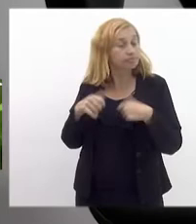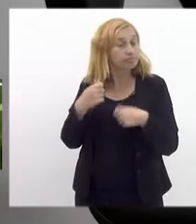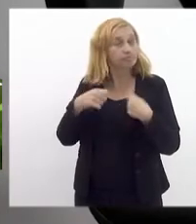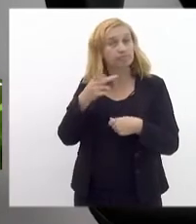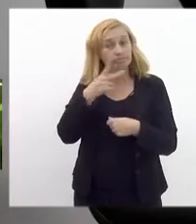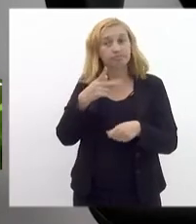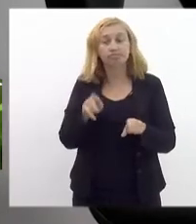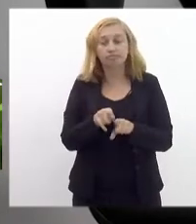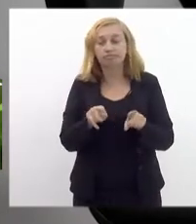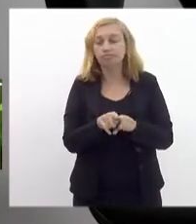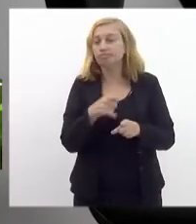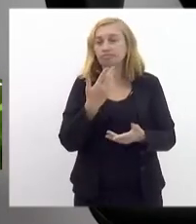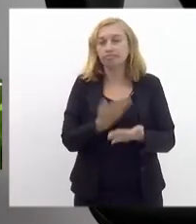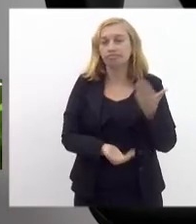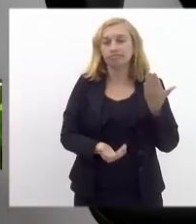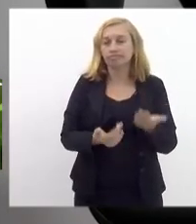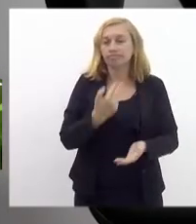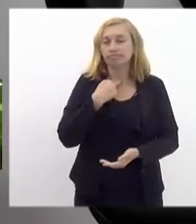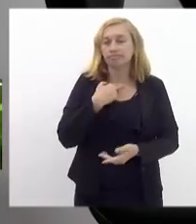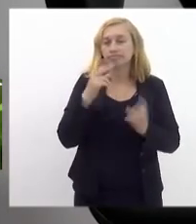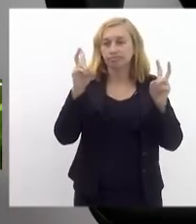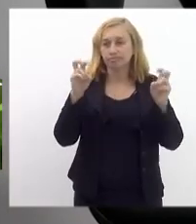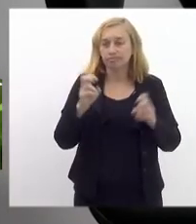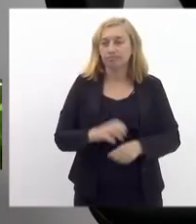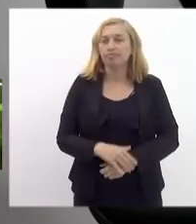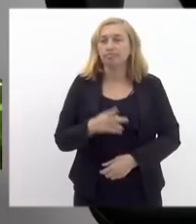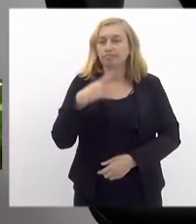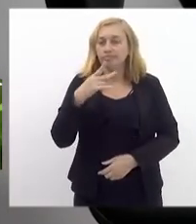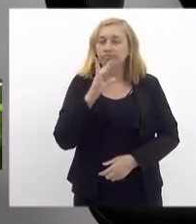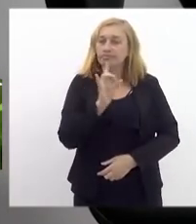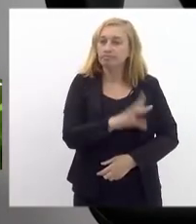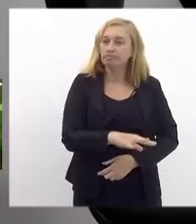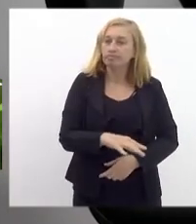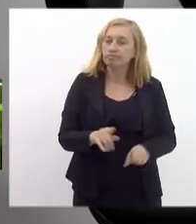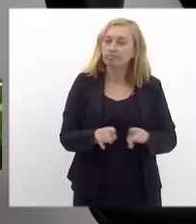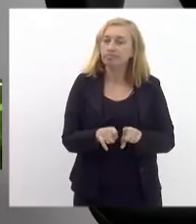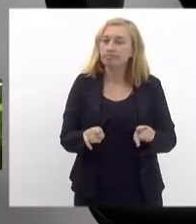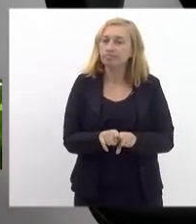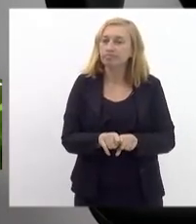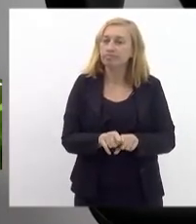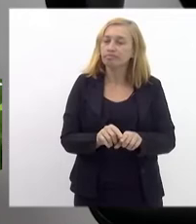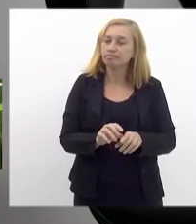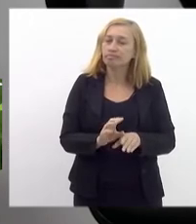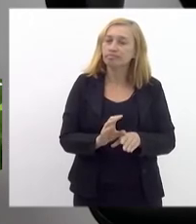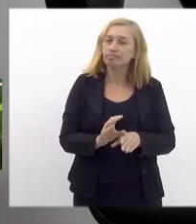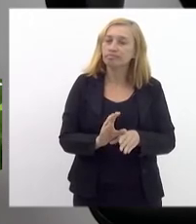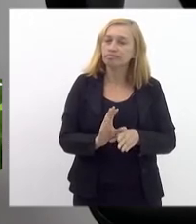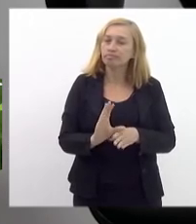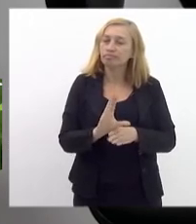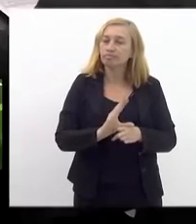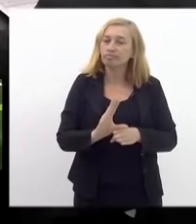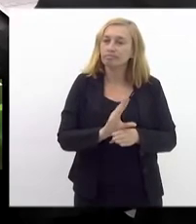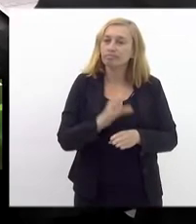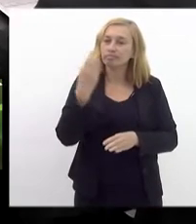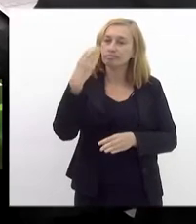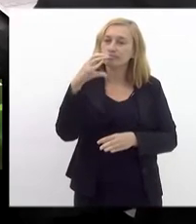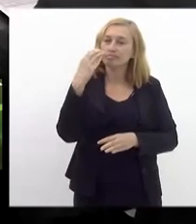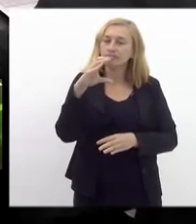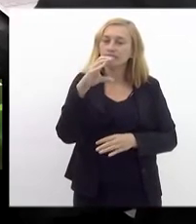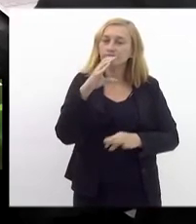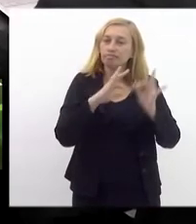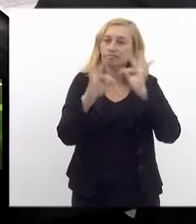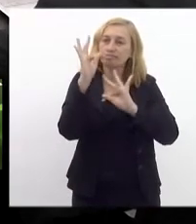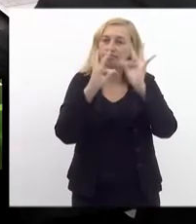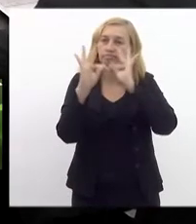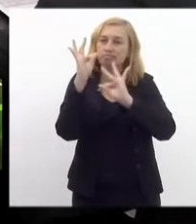gente não pode perder de vista esse aspecto. Assim, eu queria mencionar o último ponto, que é a questão do Conselho de Ciência e Tecnologia. Uhum. Na